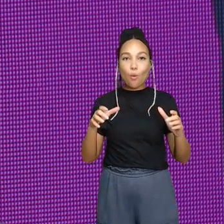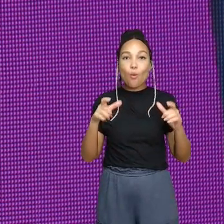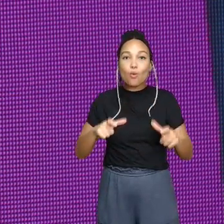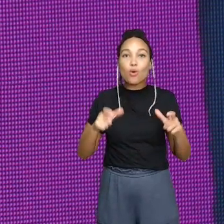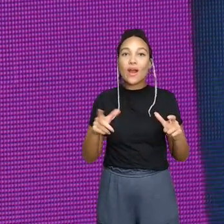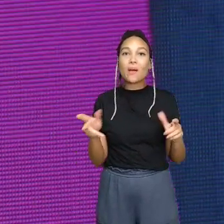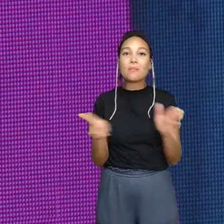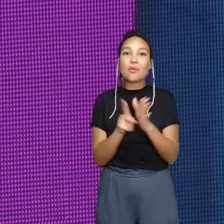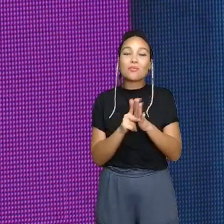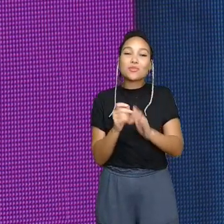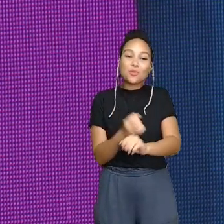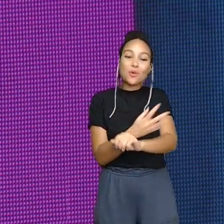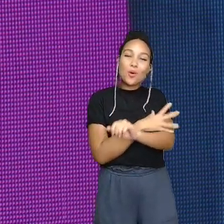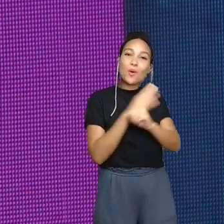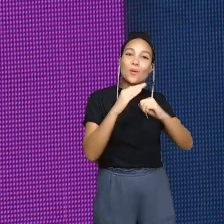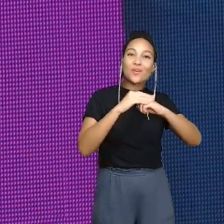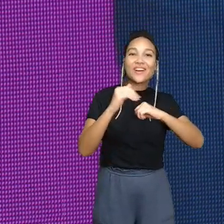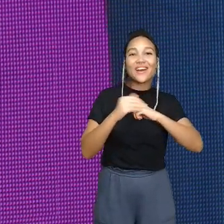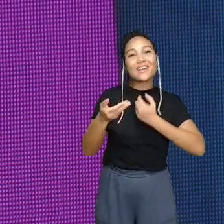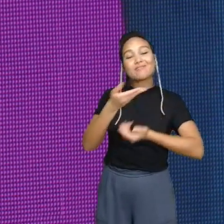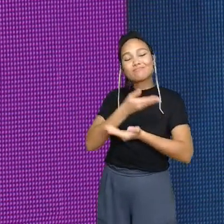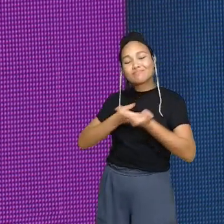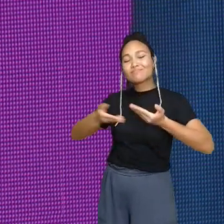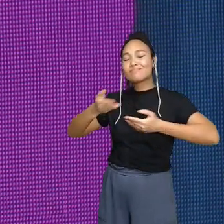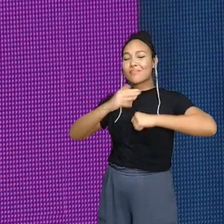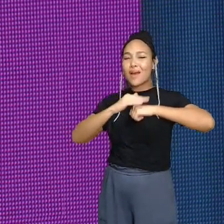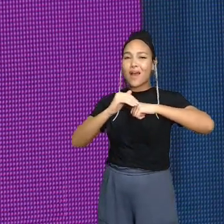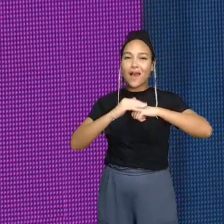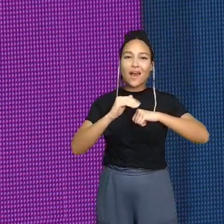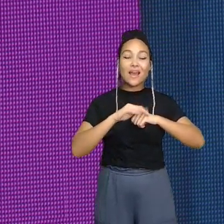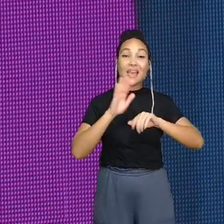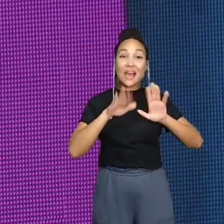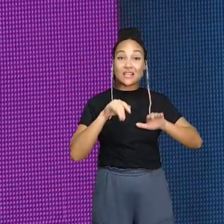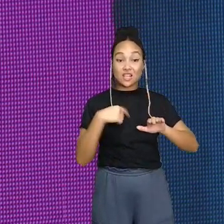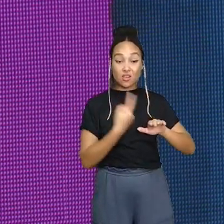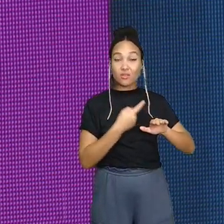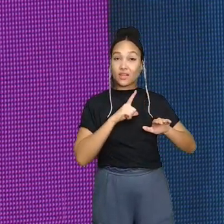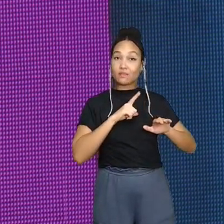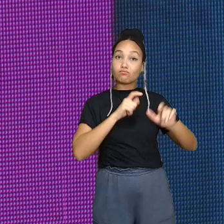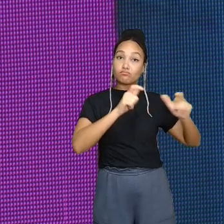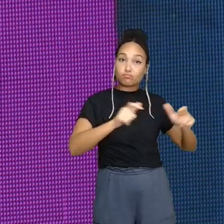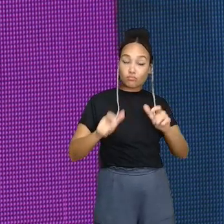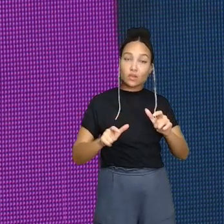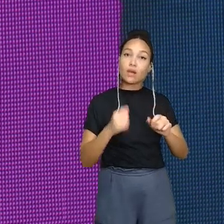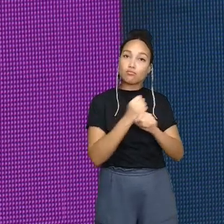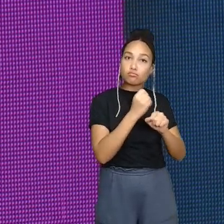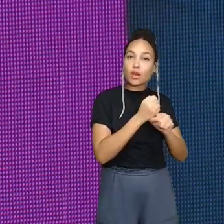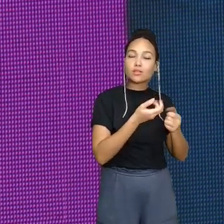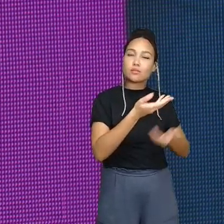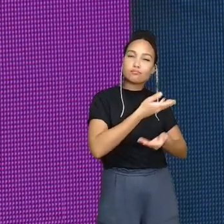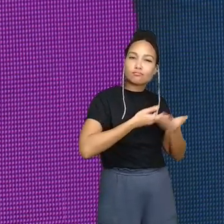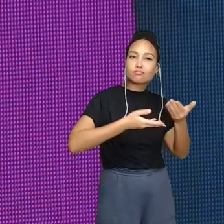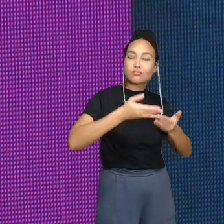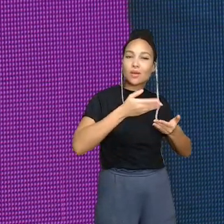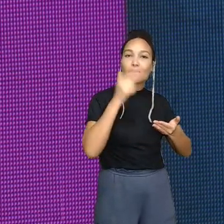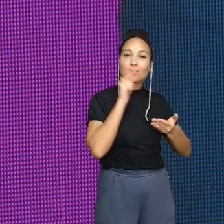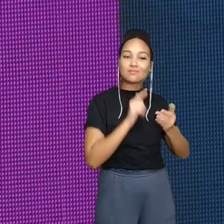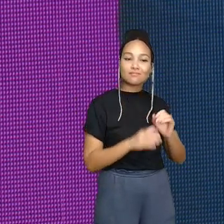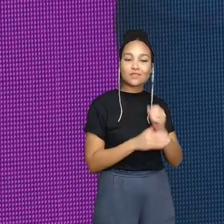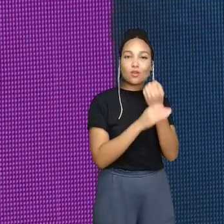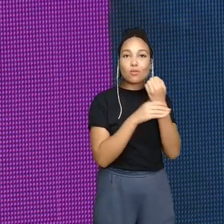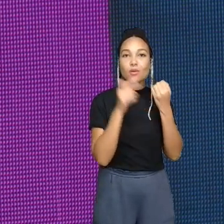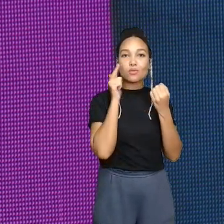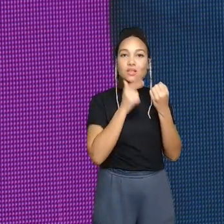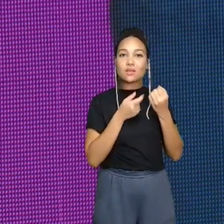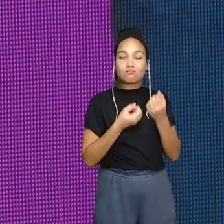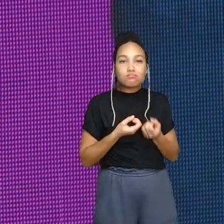senti aqui. A gente está num espaço de afeto, né? A gente muitas vezes constrói espaços de trocas seguras para falarmos sobre assuntos tão difíceis que a